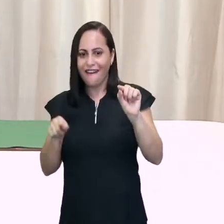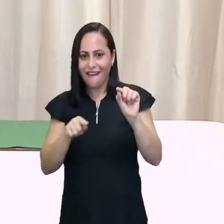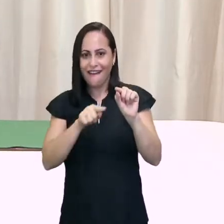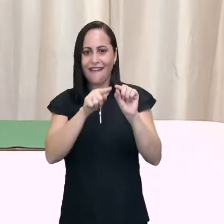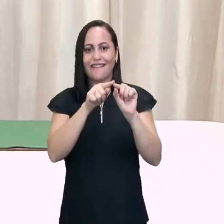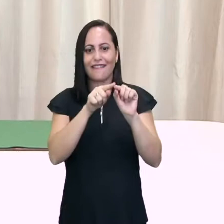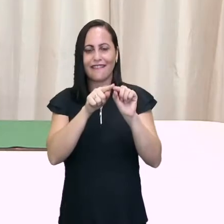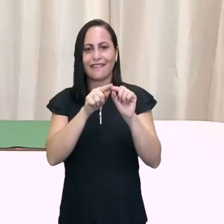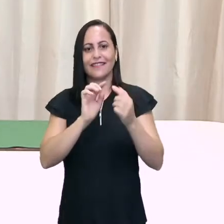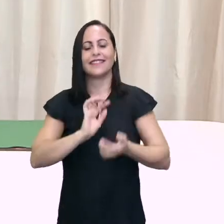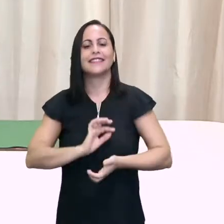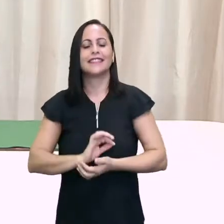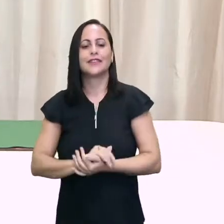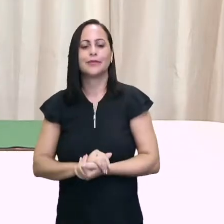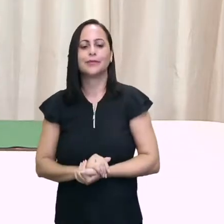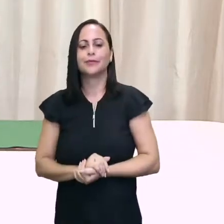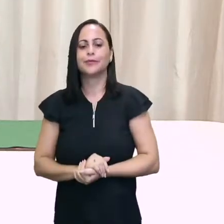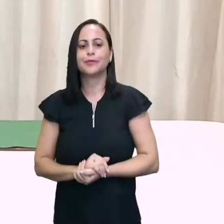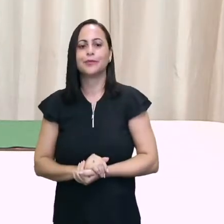redondo.